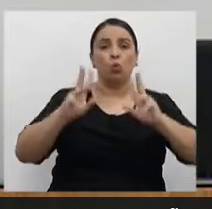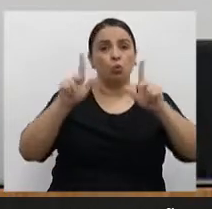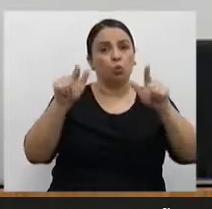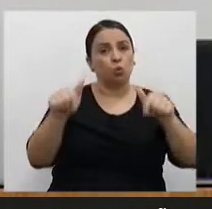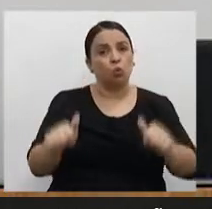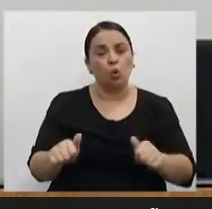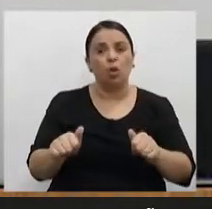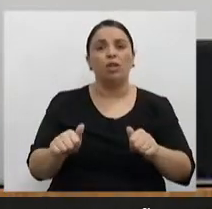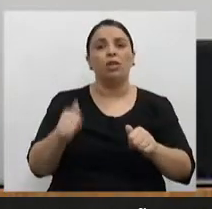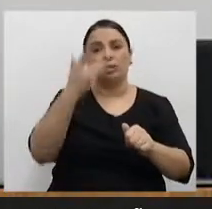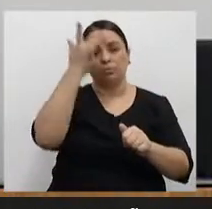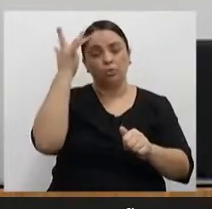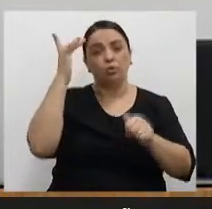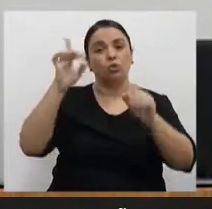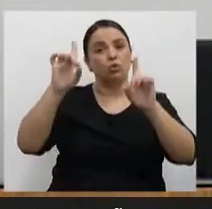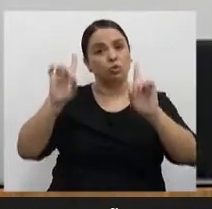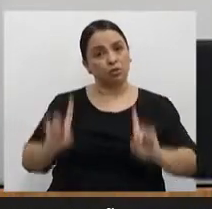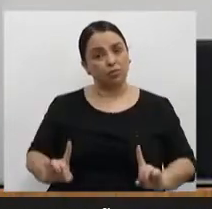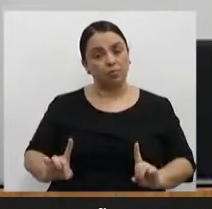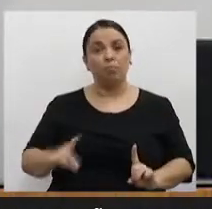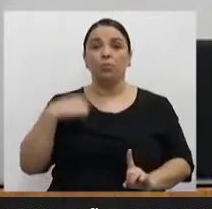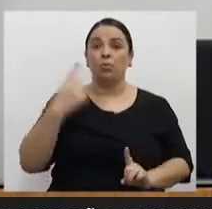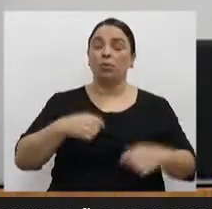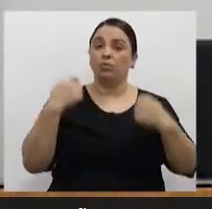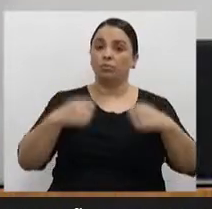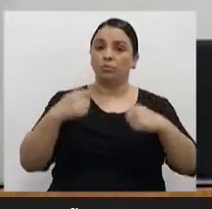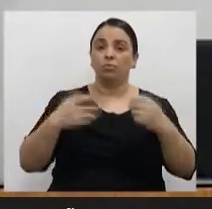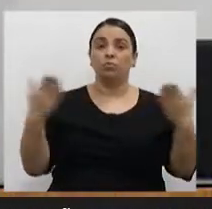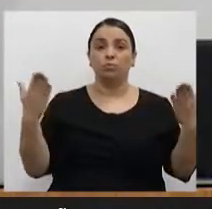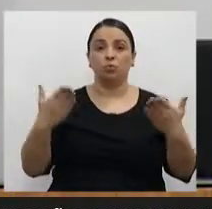com deficiência. Precisamos sair daqui bem